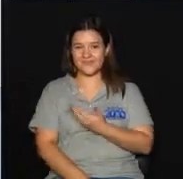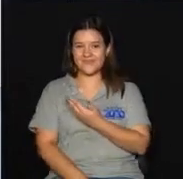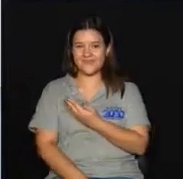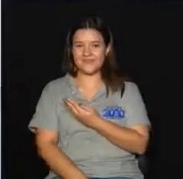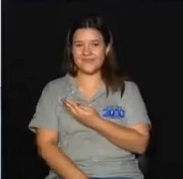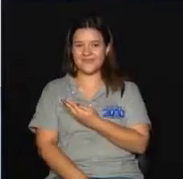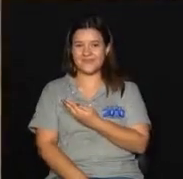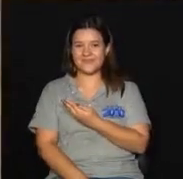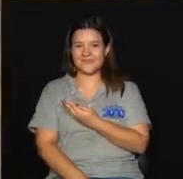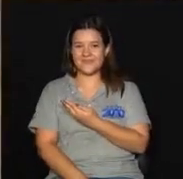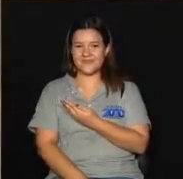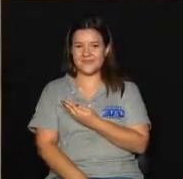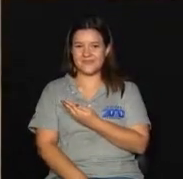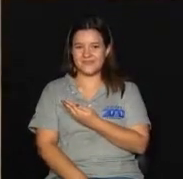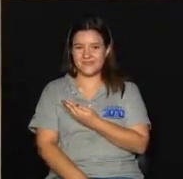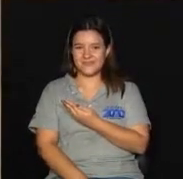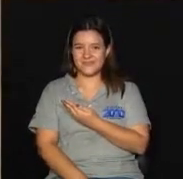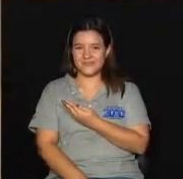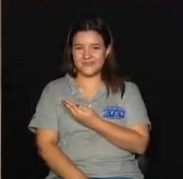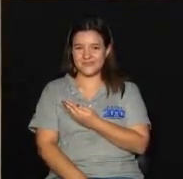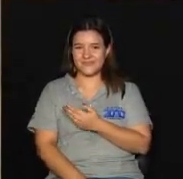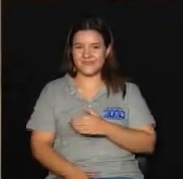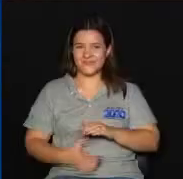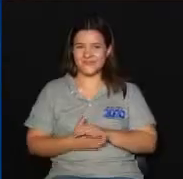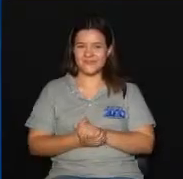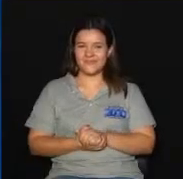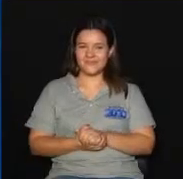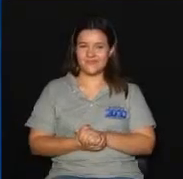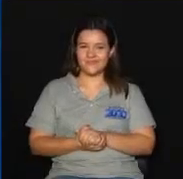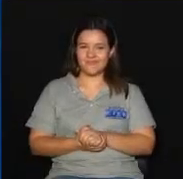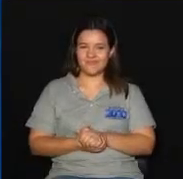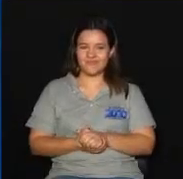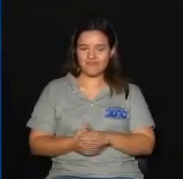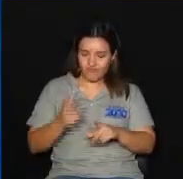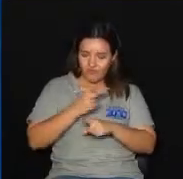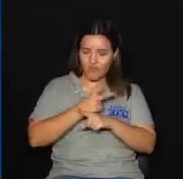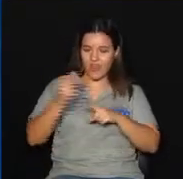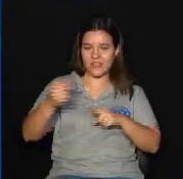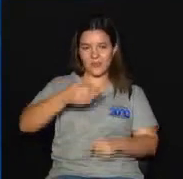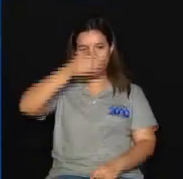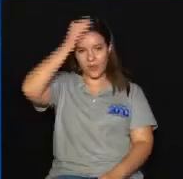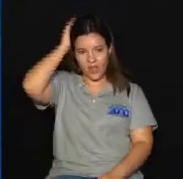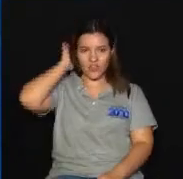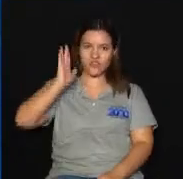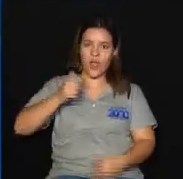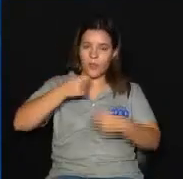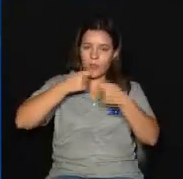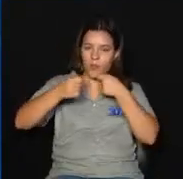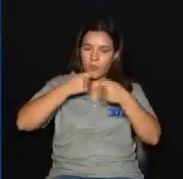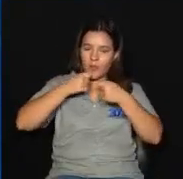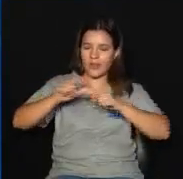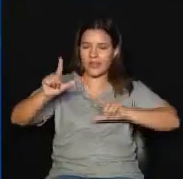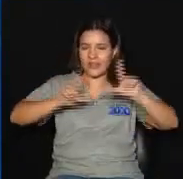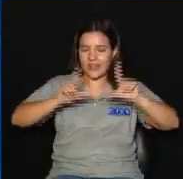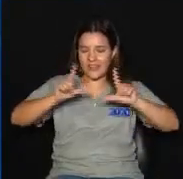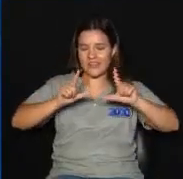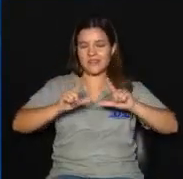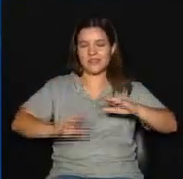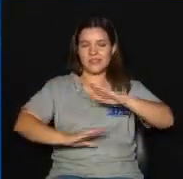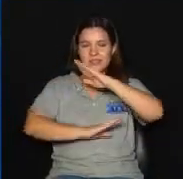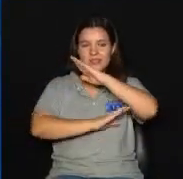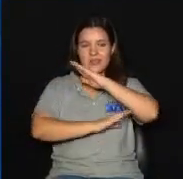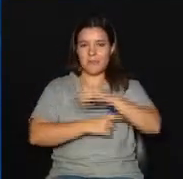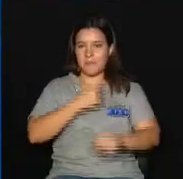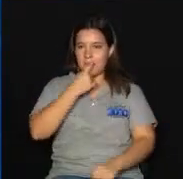222.030 votos, já está aqui na minha tela, portanto, eleito Dário Saad, já falou ao vivo aqui com o Amir Abreu,